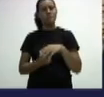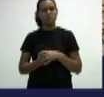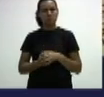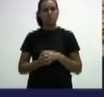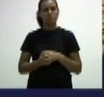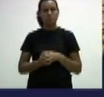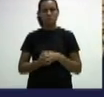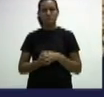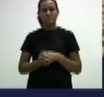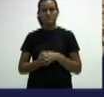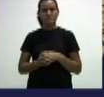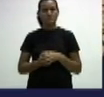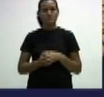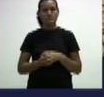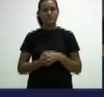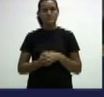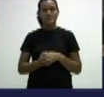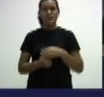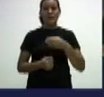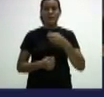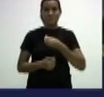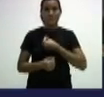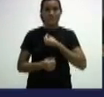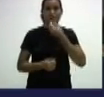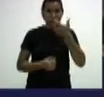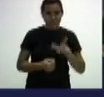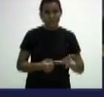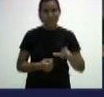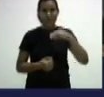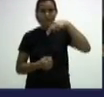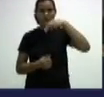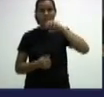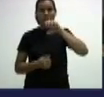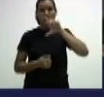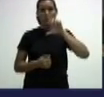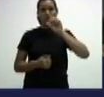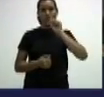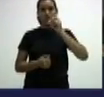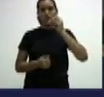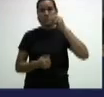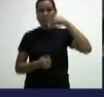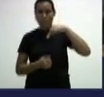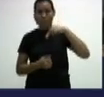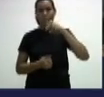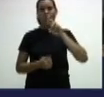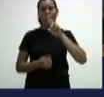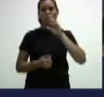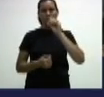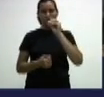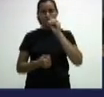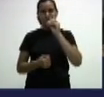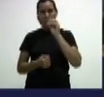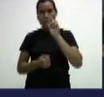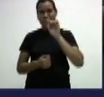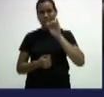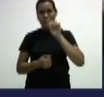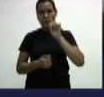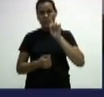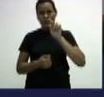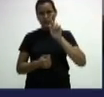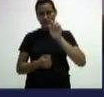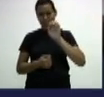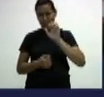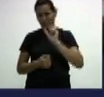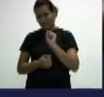É um folhetim de revivendo Nelson Rodrigues. Revivendo. E qual a frequência desse jornal? Então, ele é mensal, a gente